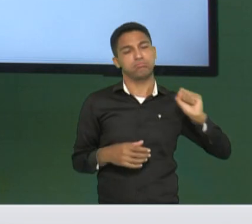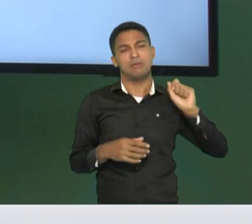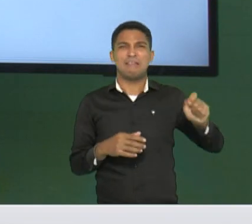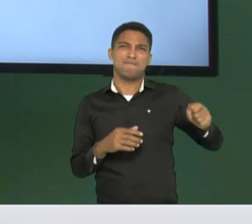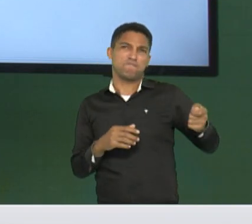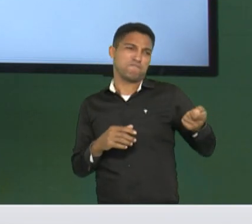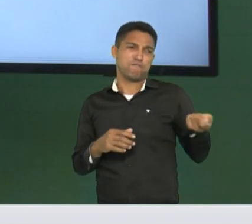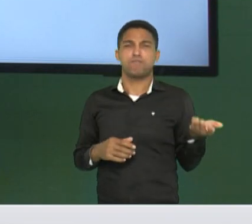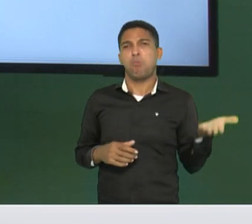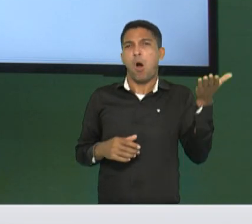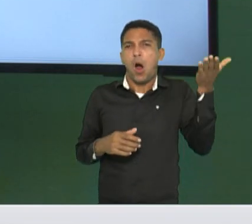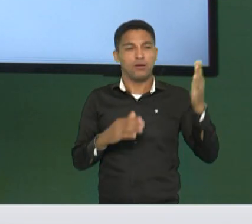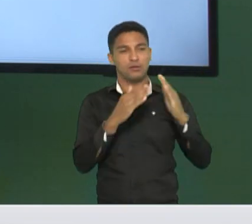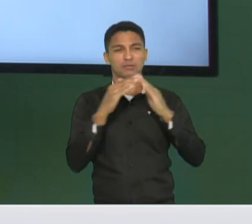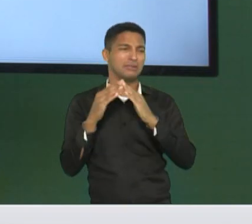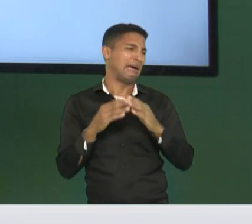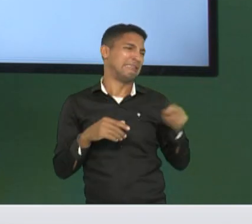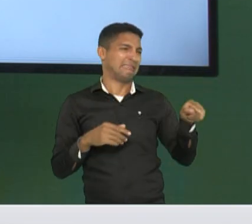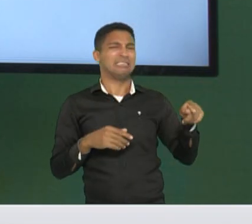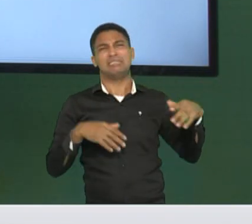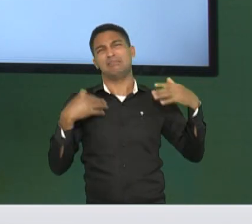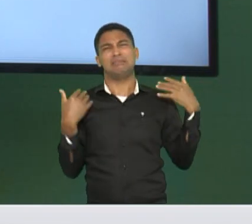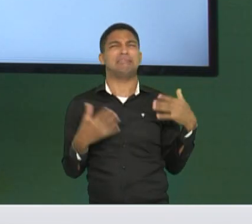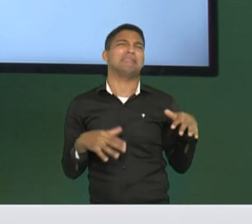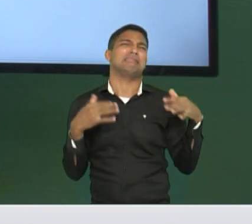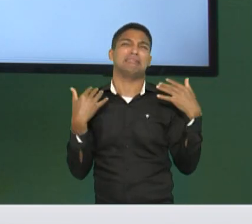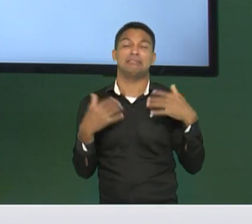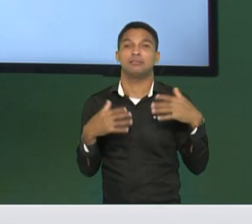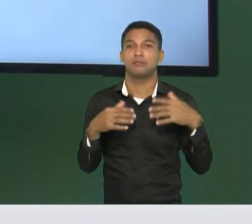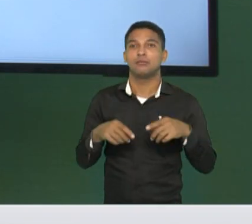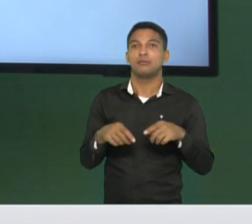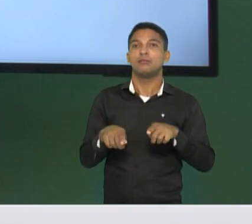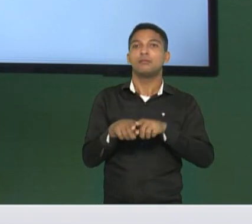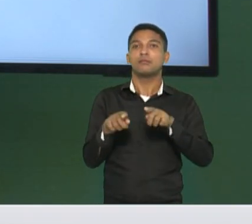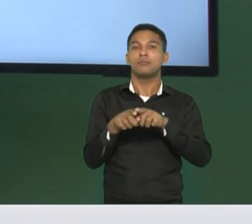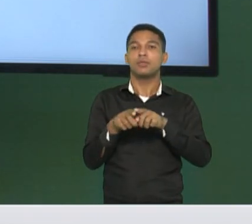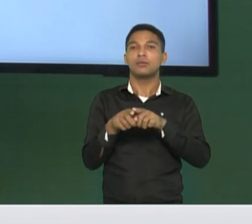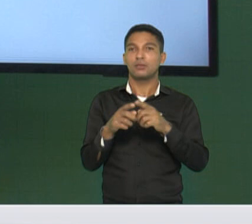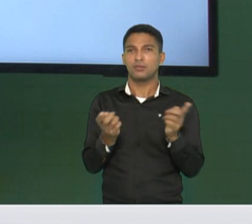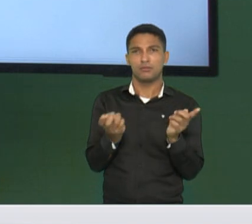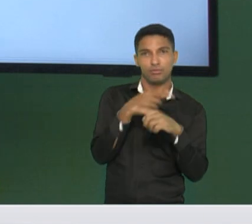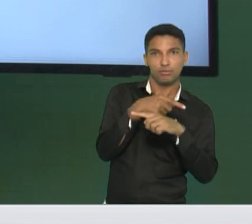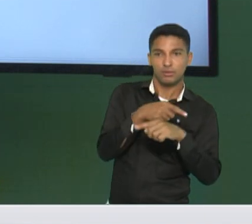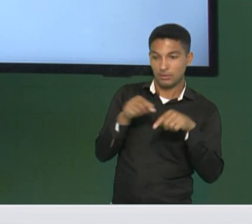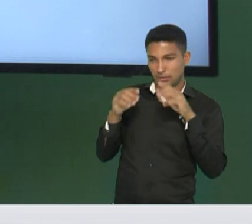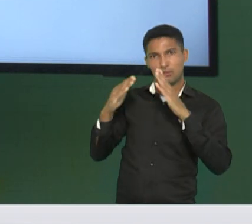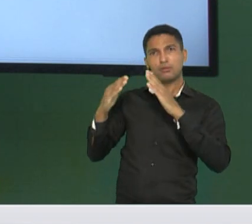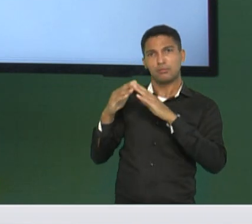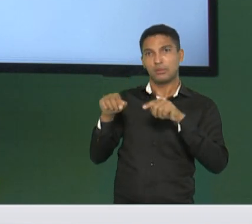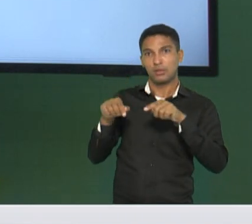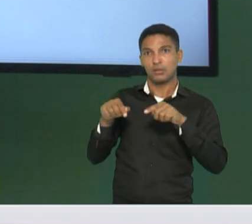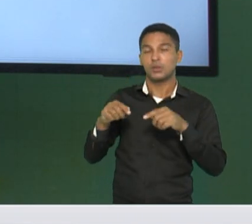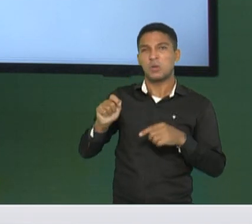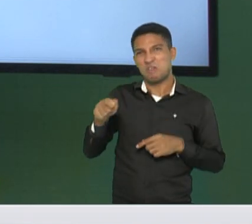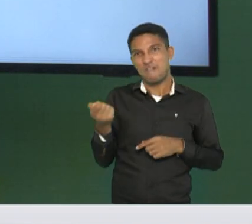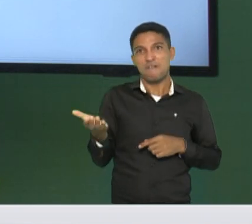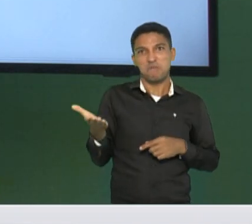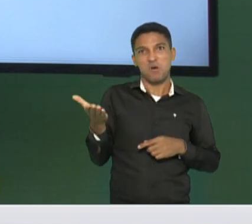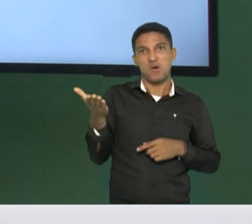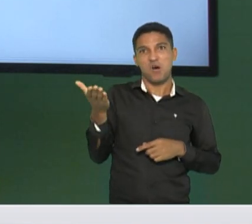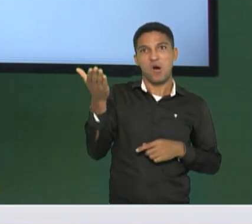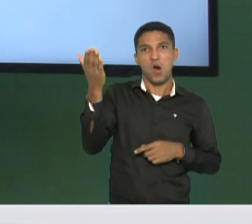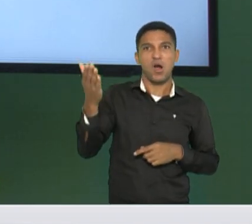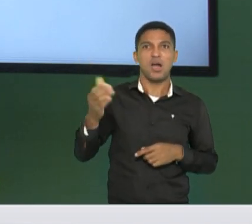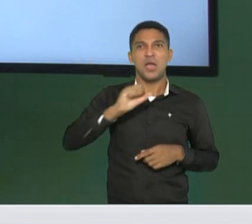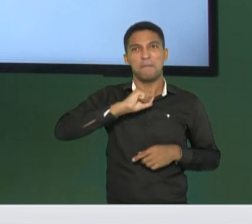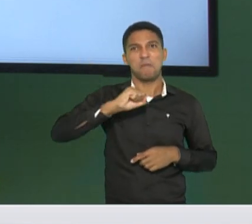que fica incomodando. E o lado contrário também, né? Quem nunca se excedeu um pouquinho e quando prestou atenção estava com o som muito